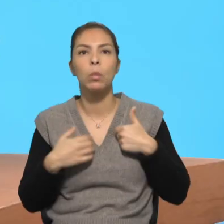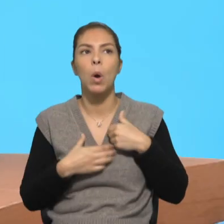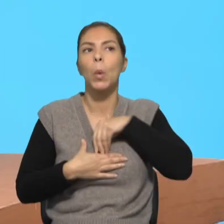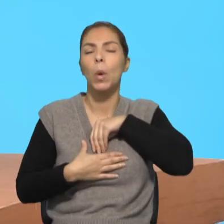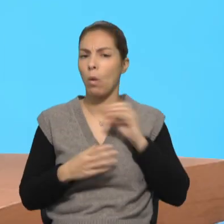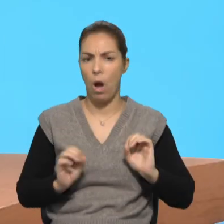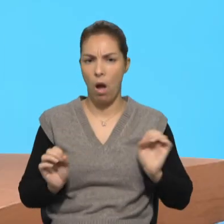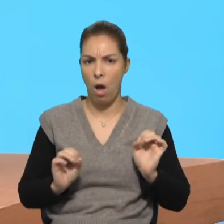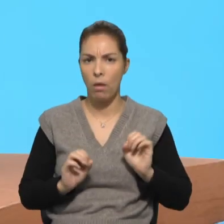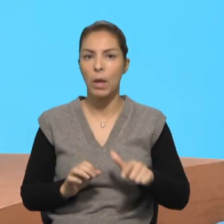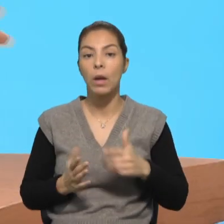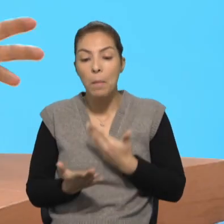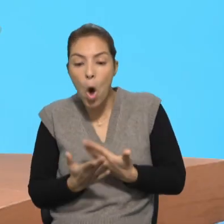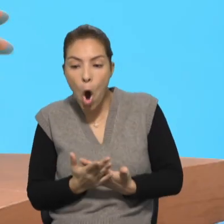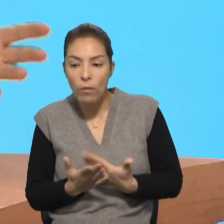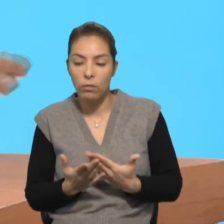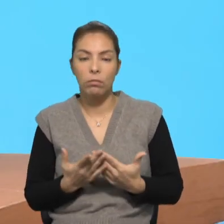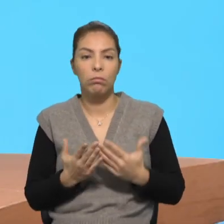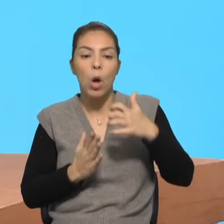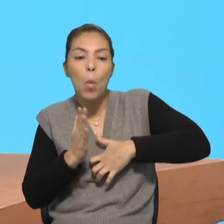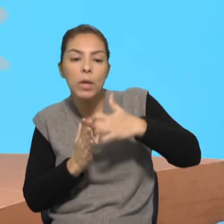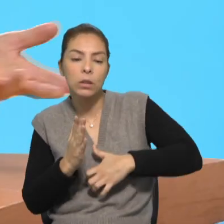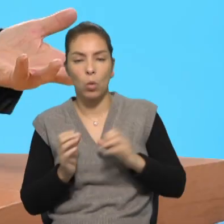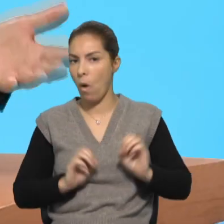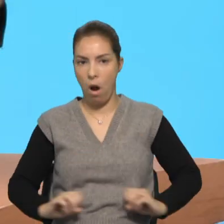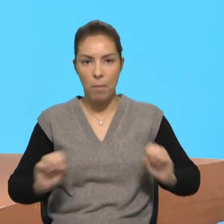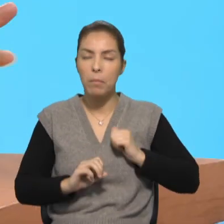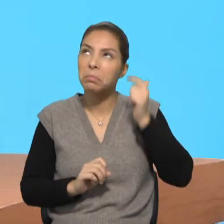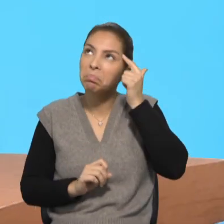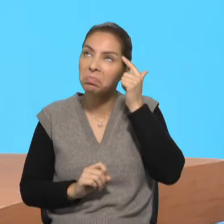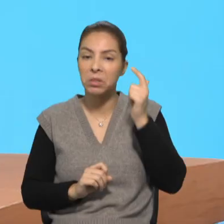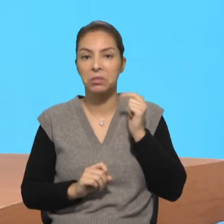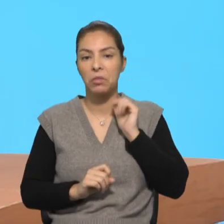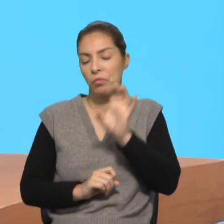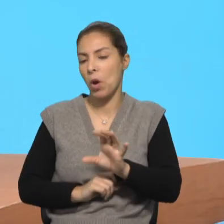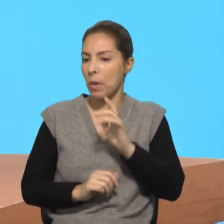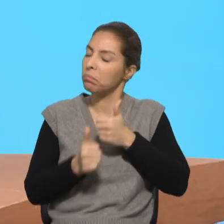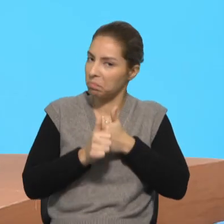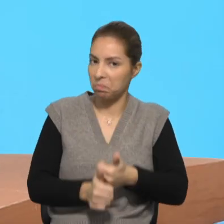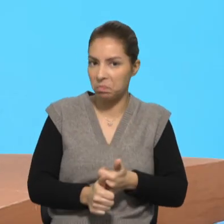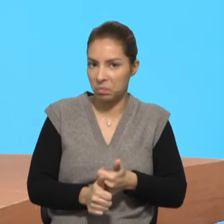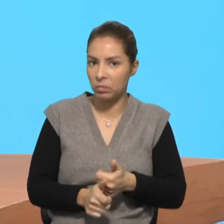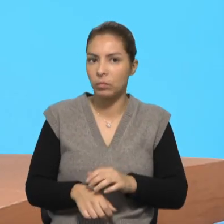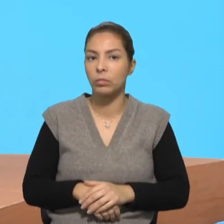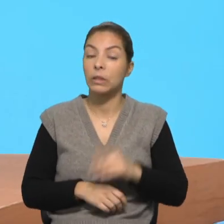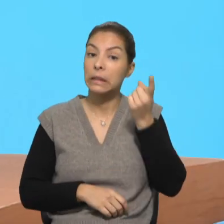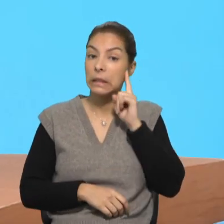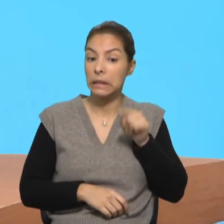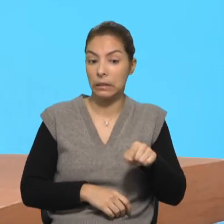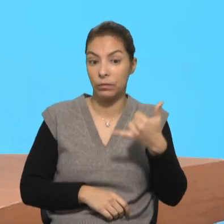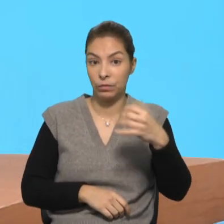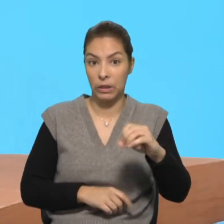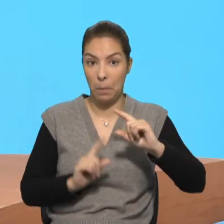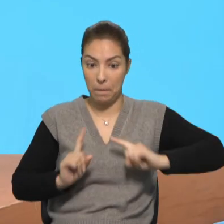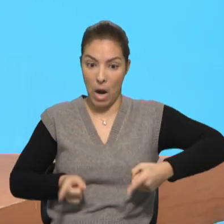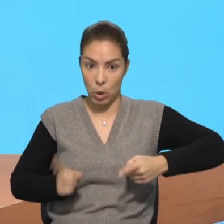momento uma documentação absoluta para provar isto, mas isto é focado por diversos autores. E depois, no dia 20 de março,